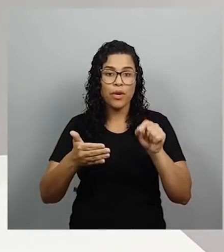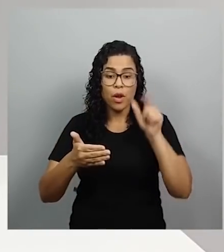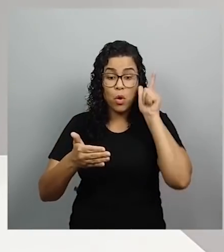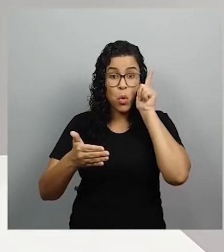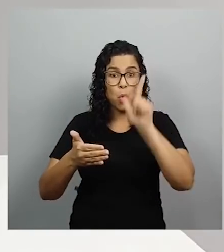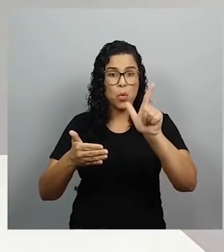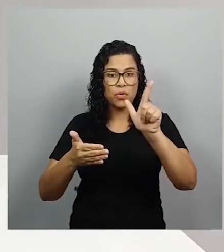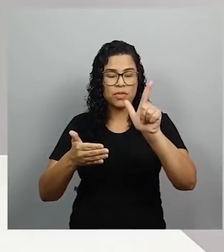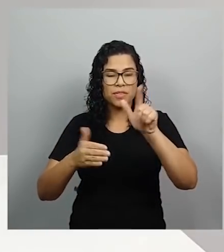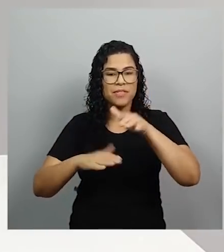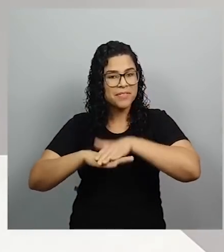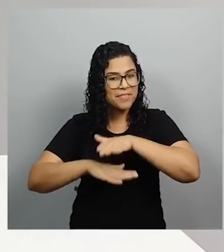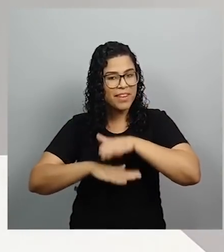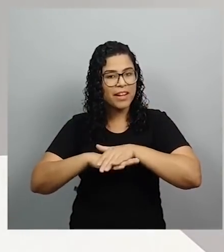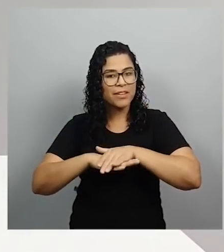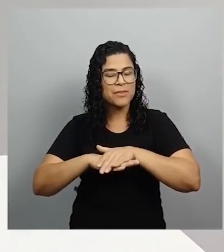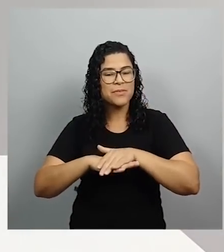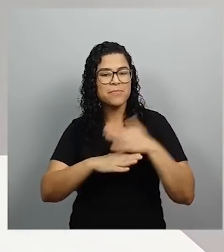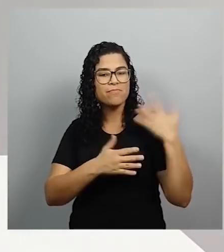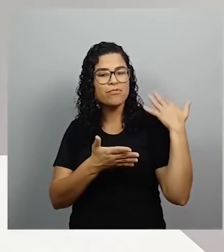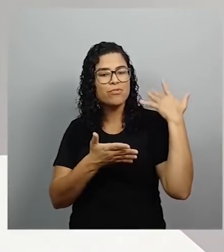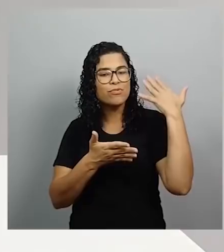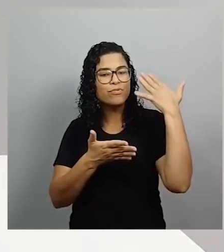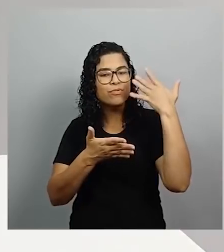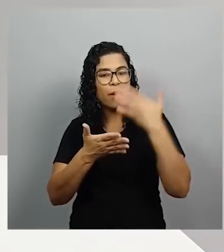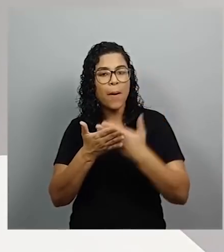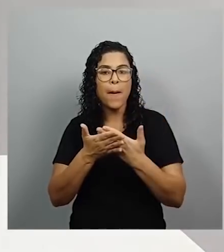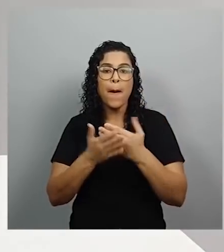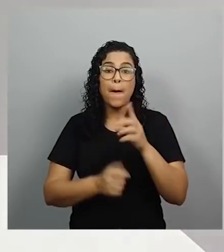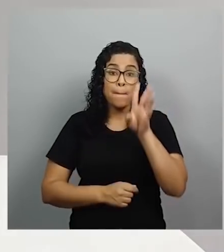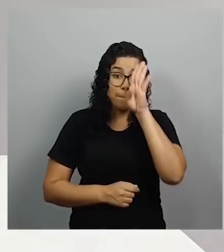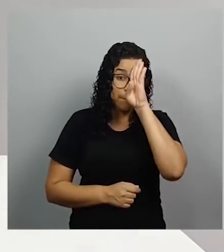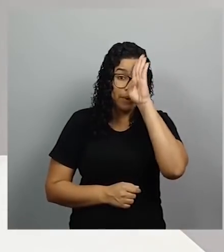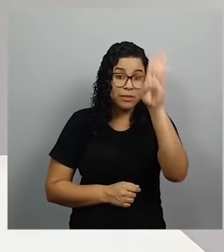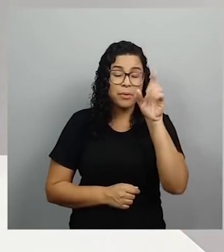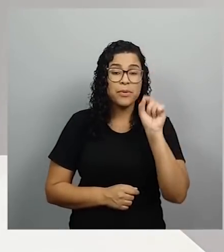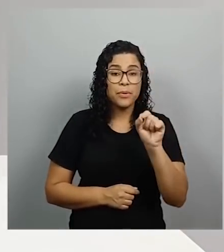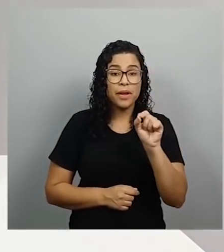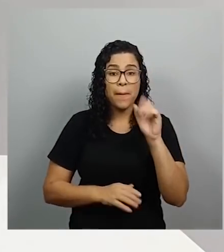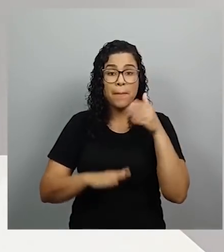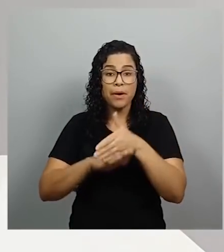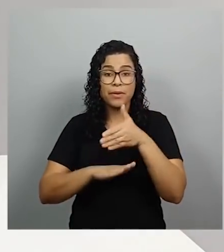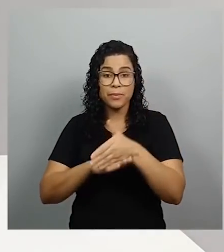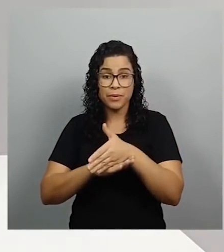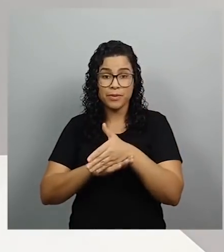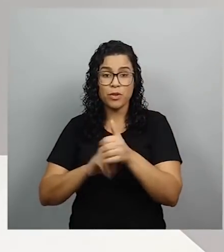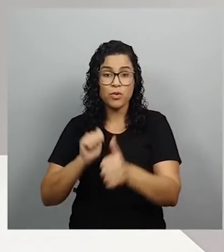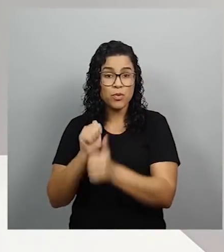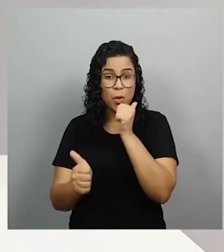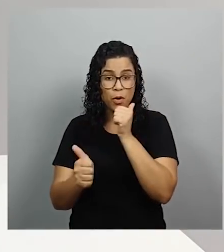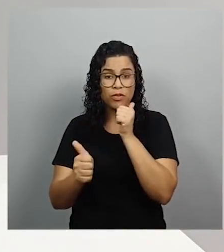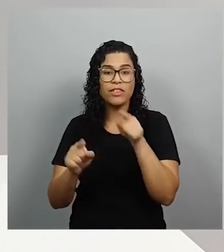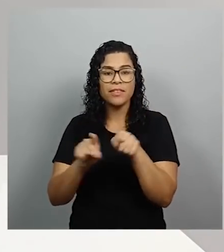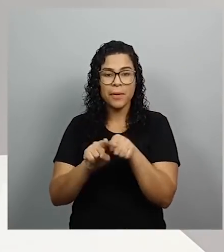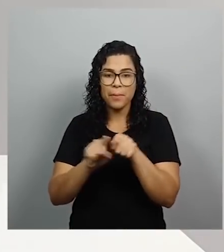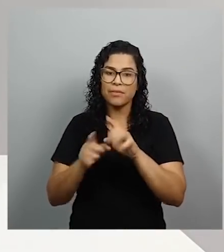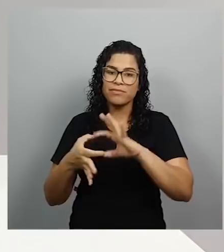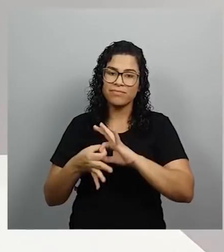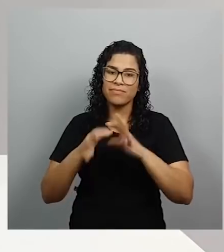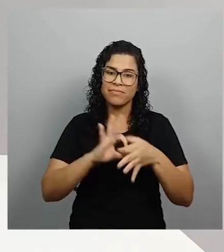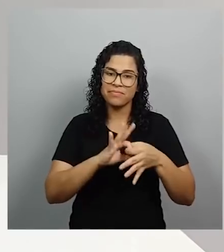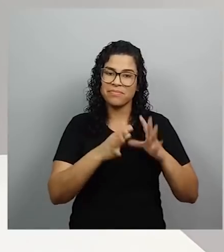conquistas, realizadas ao longo dos tempos, principalmente as que se relacionam à participação nos esportes e nos Jogos